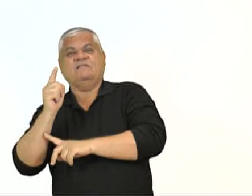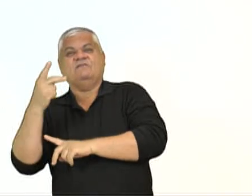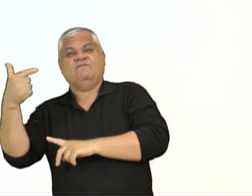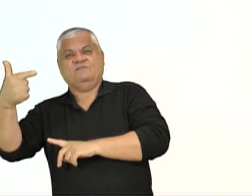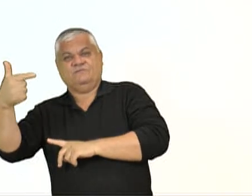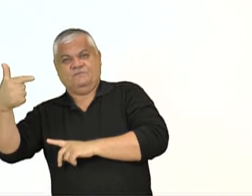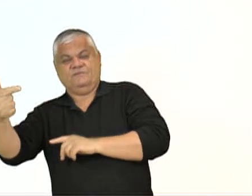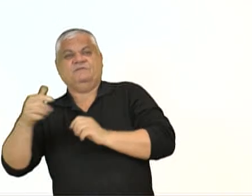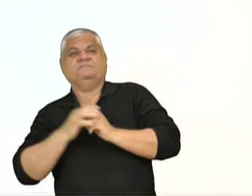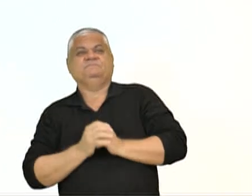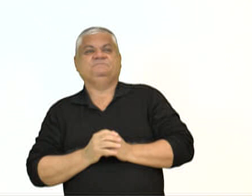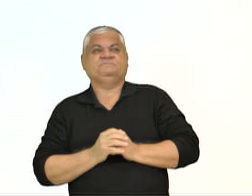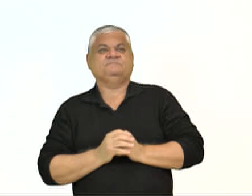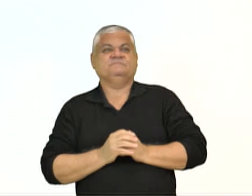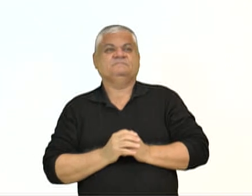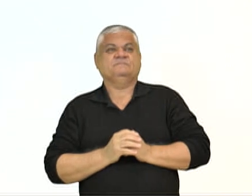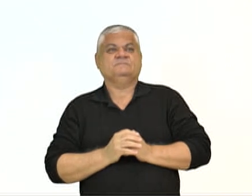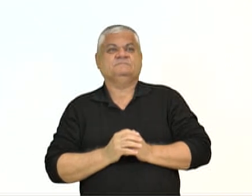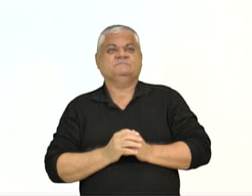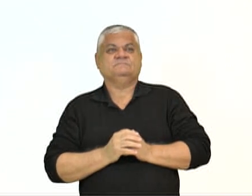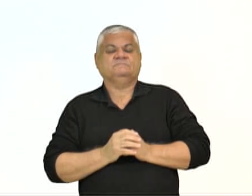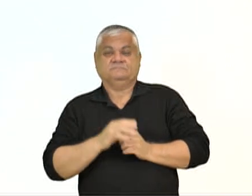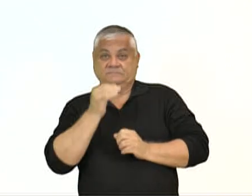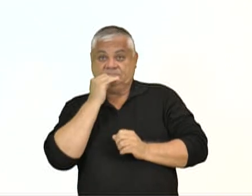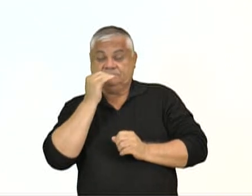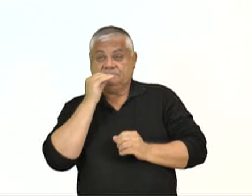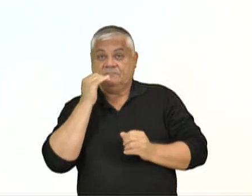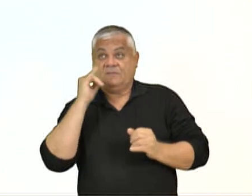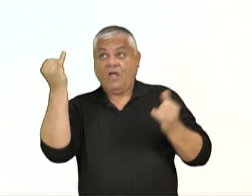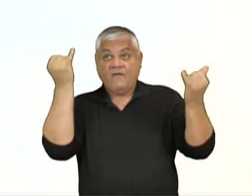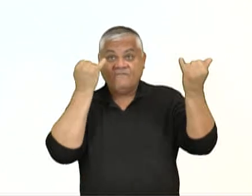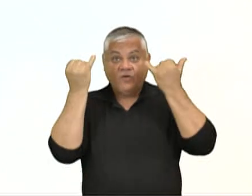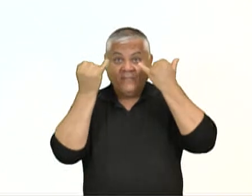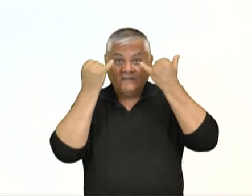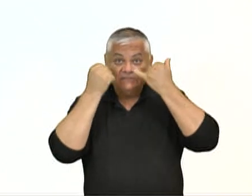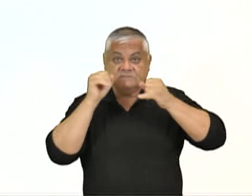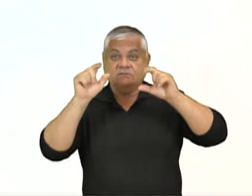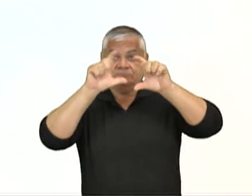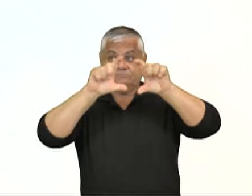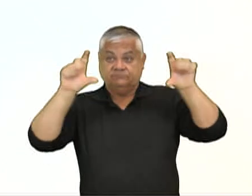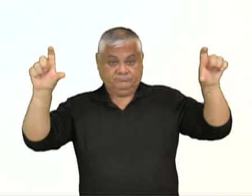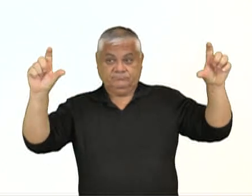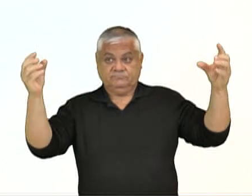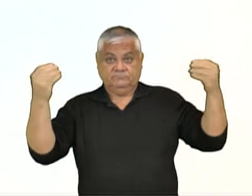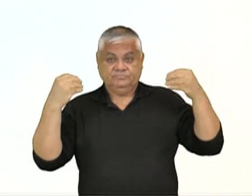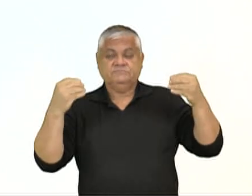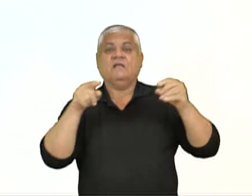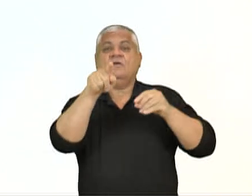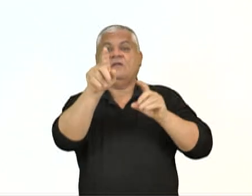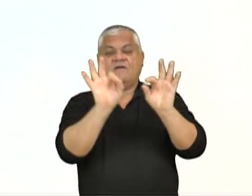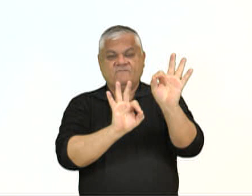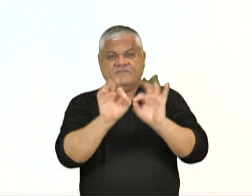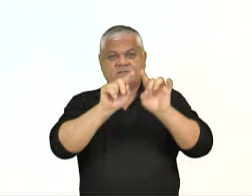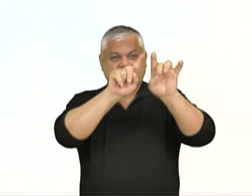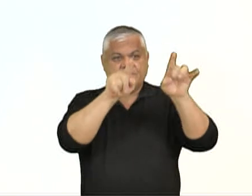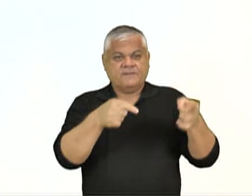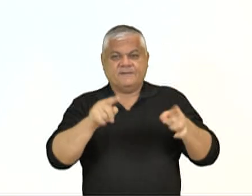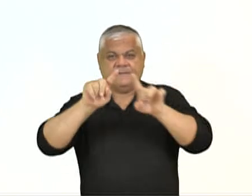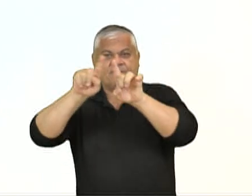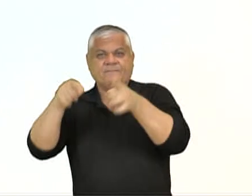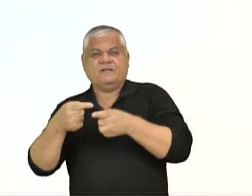122 acessos. Então, de acordo com os dados das tabelas, elabore a matriz